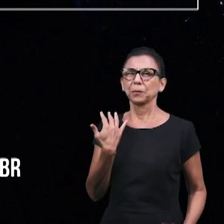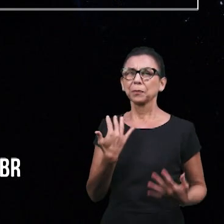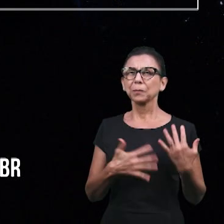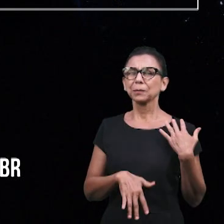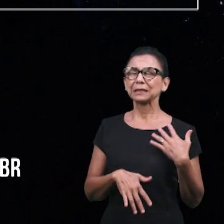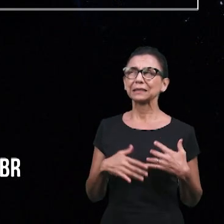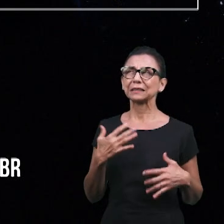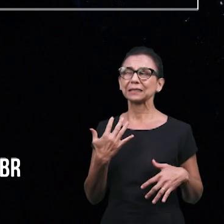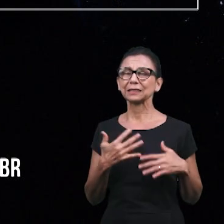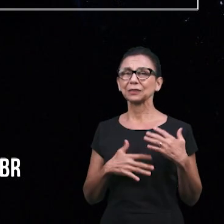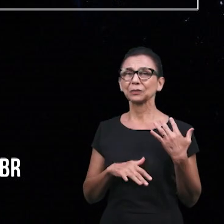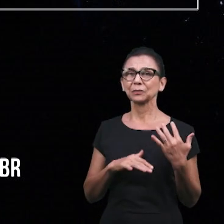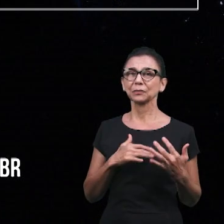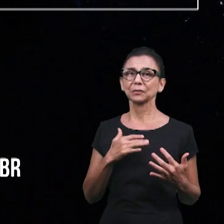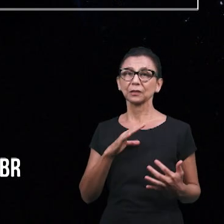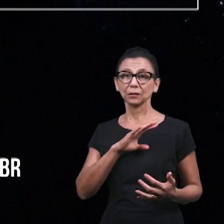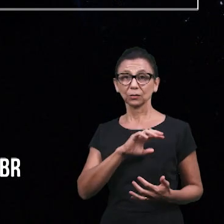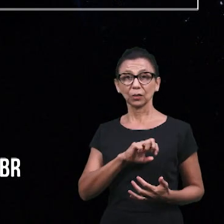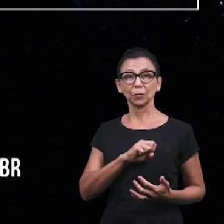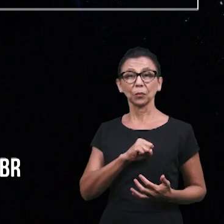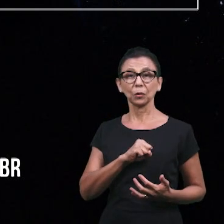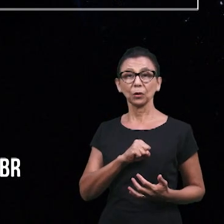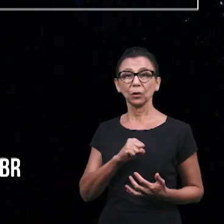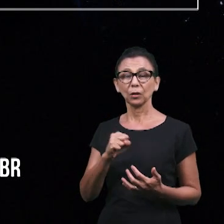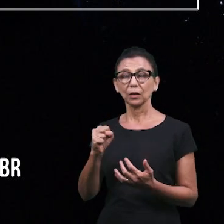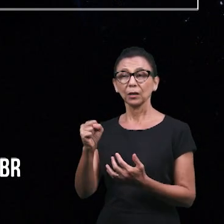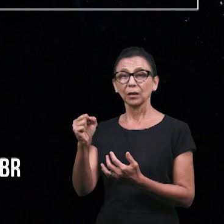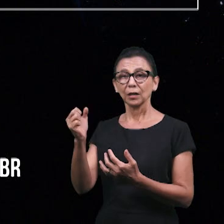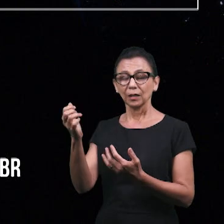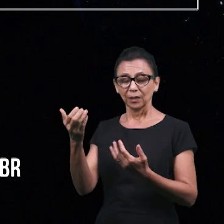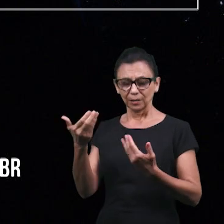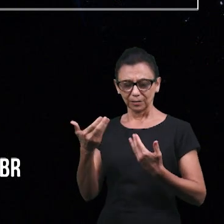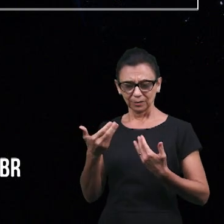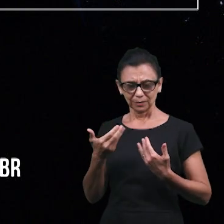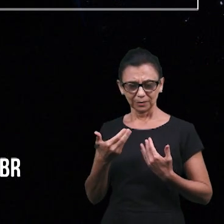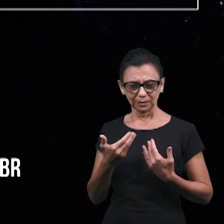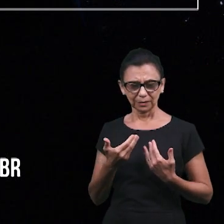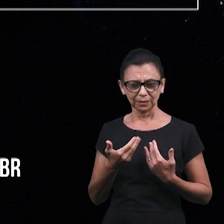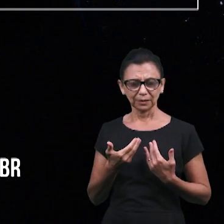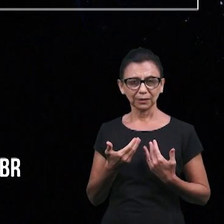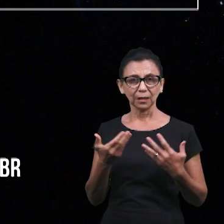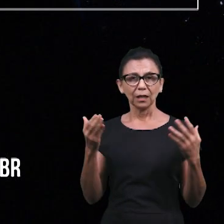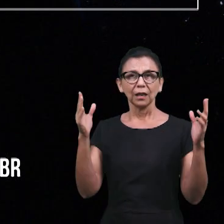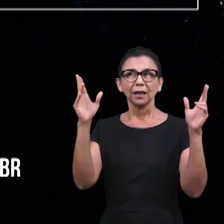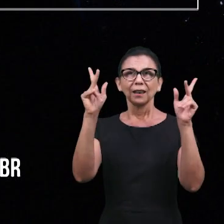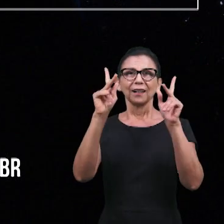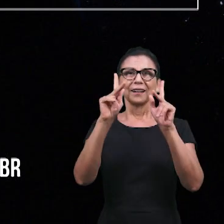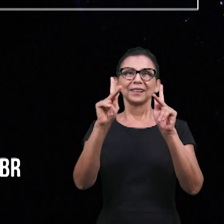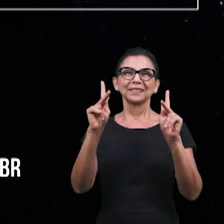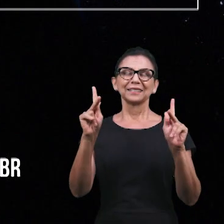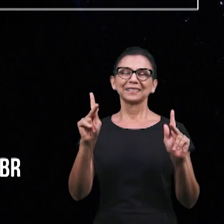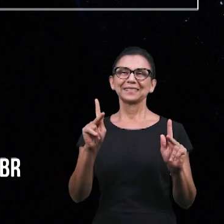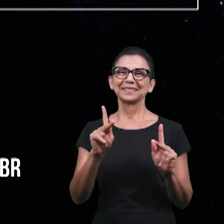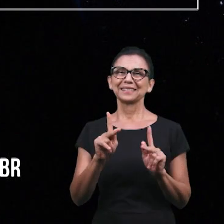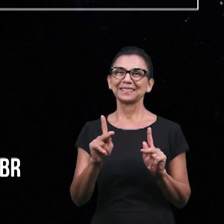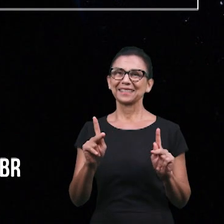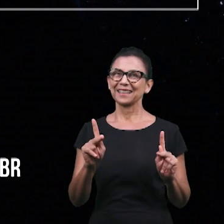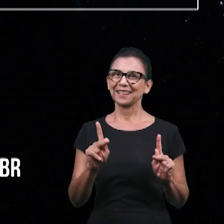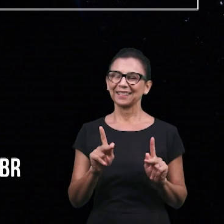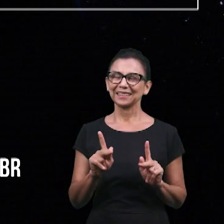coração aflito e o faz alcançar a paz.